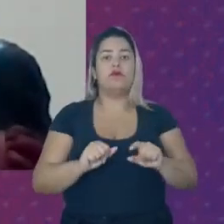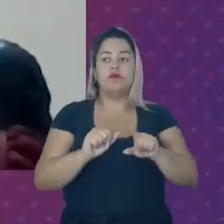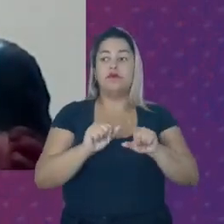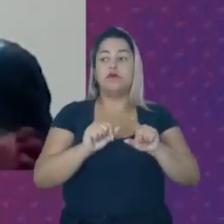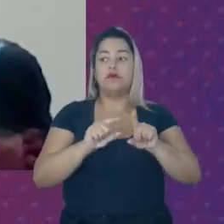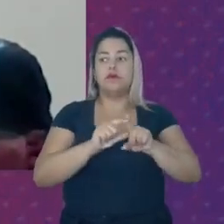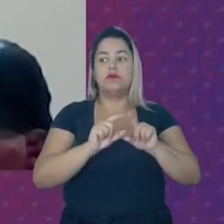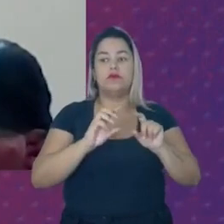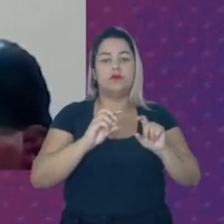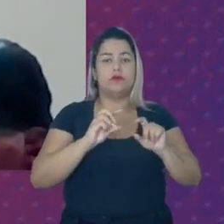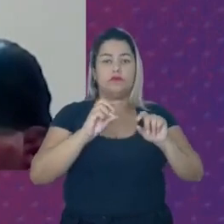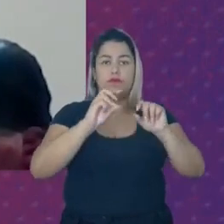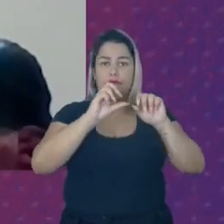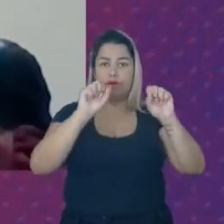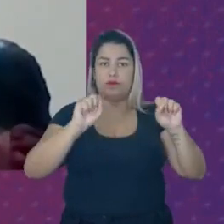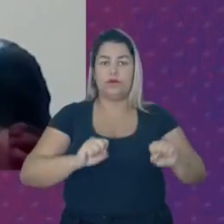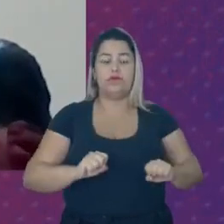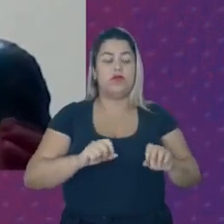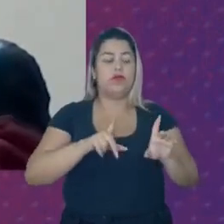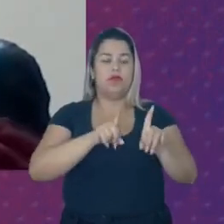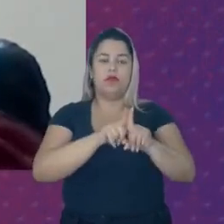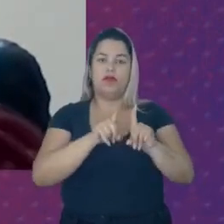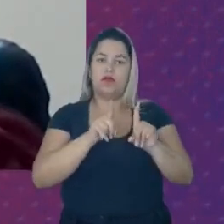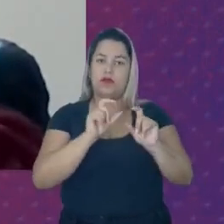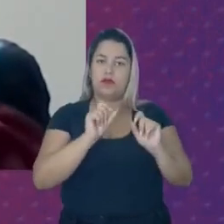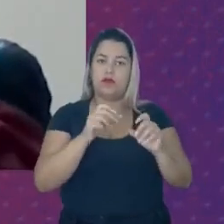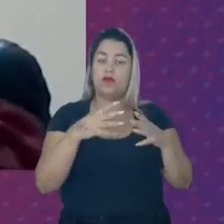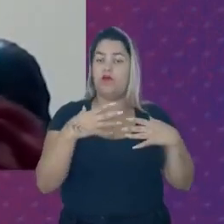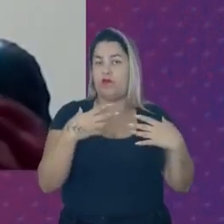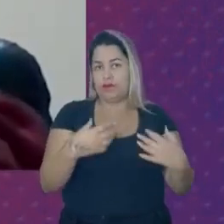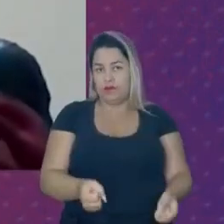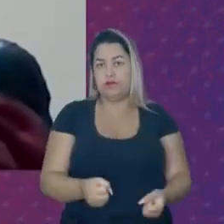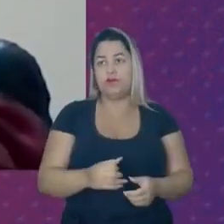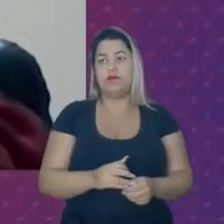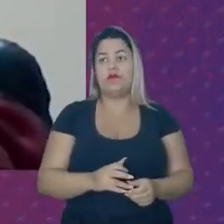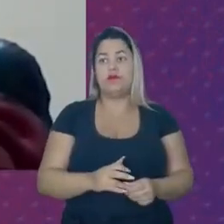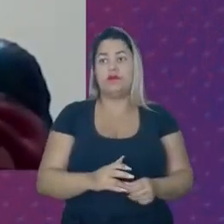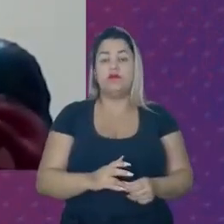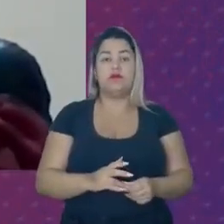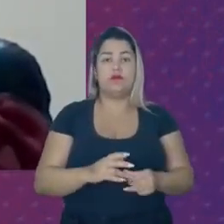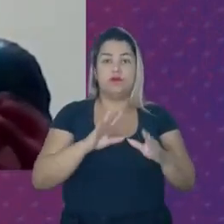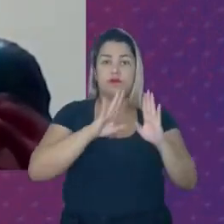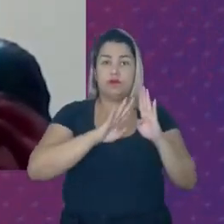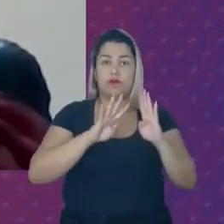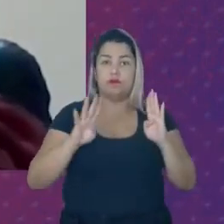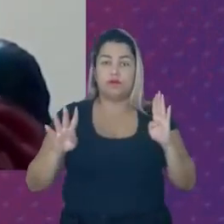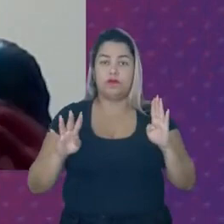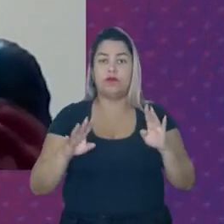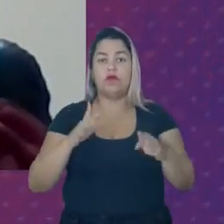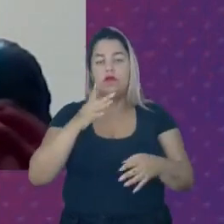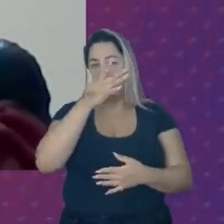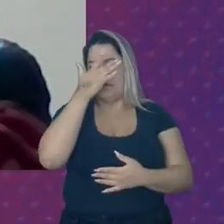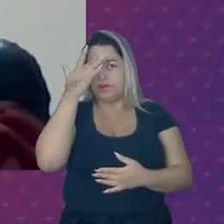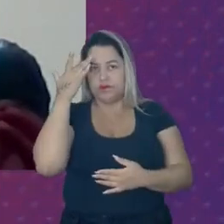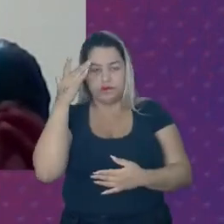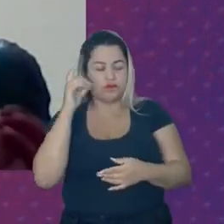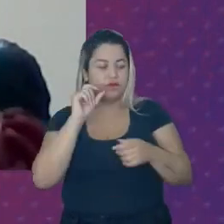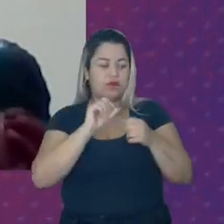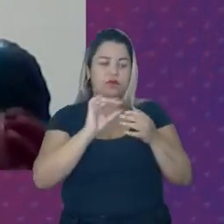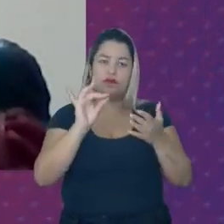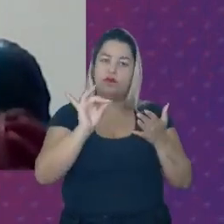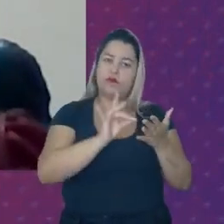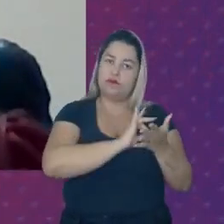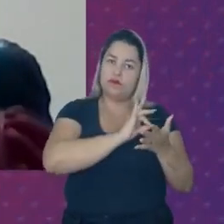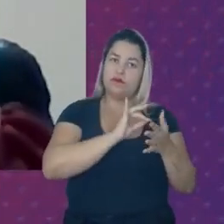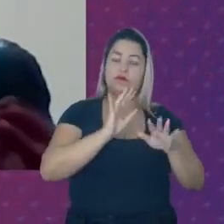modo condicionado exclusivamente ao recebimento de benefícios. As pessoas faziam o cadastro,